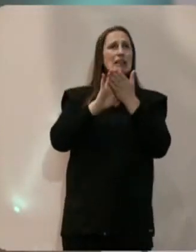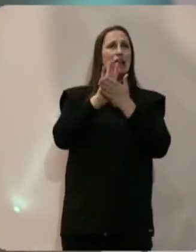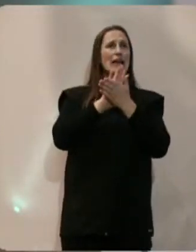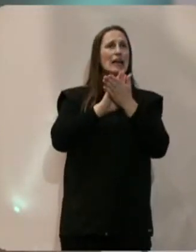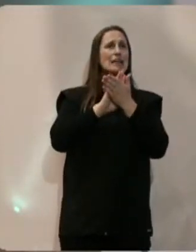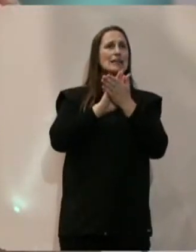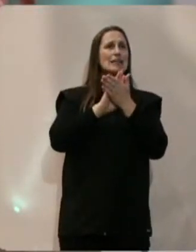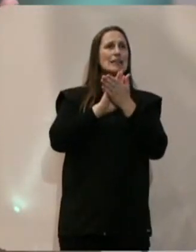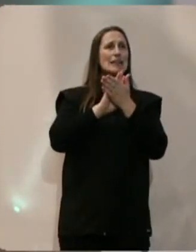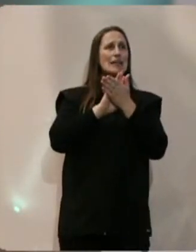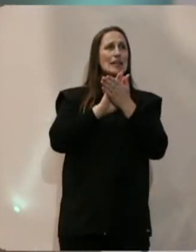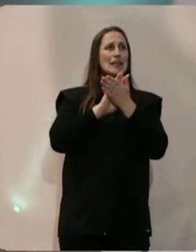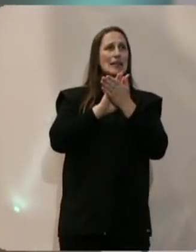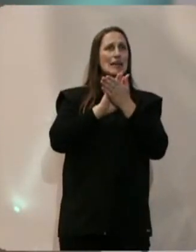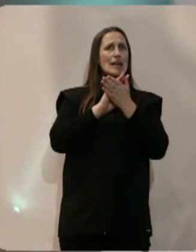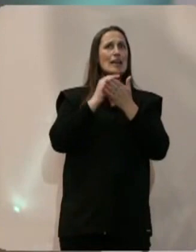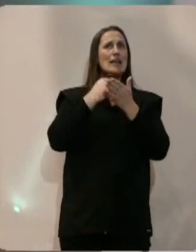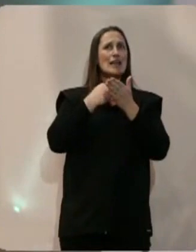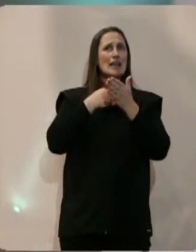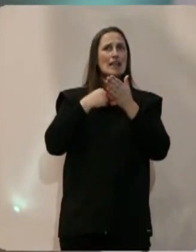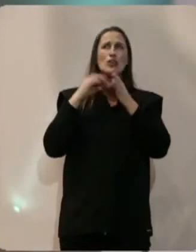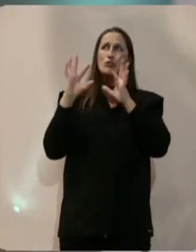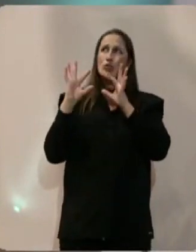minha conexão está afinada?